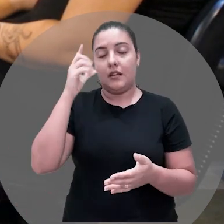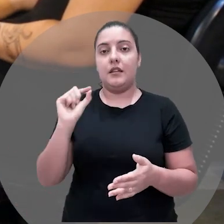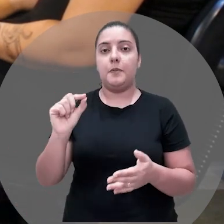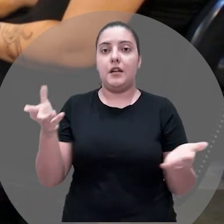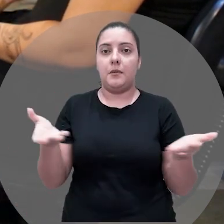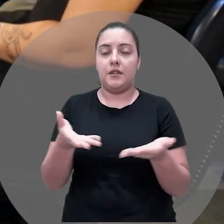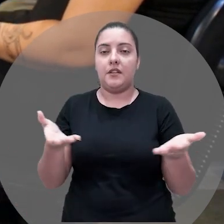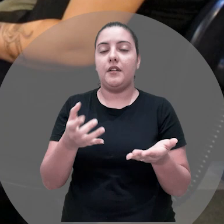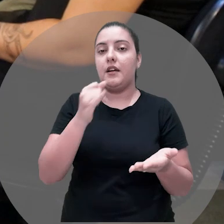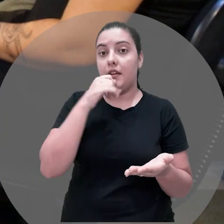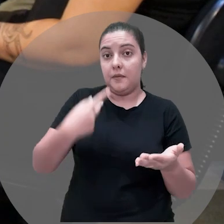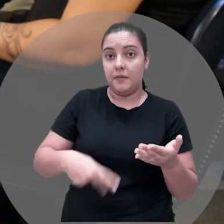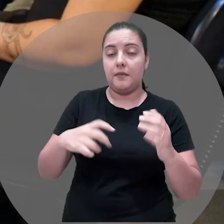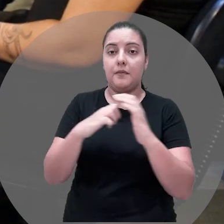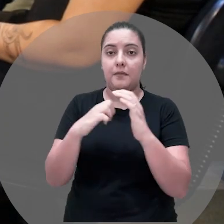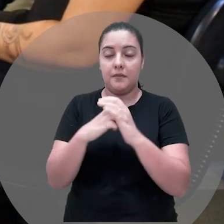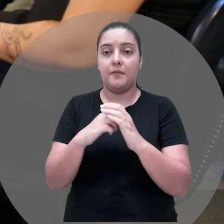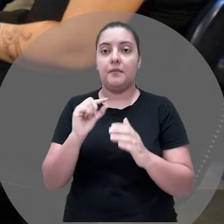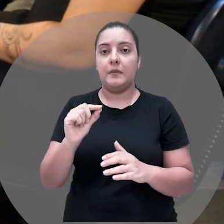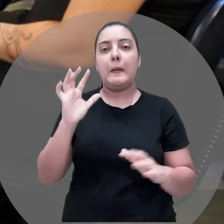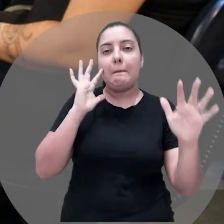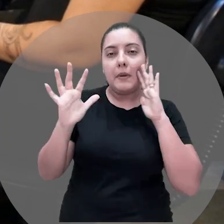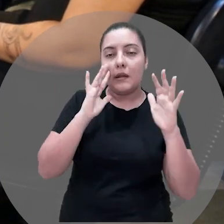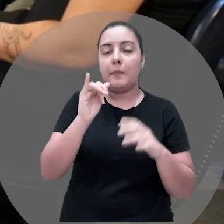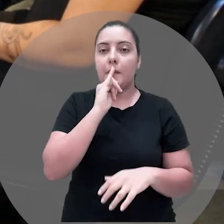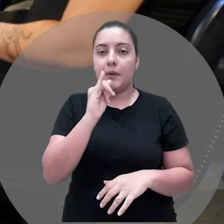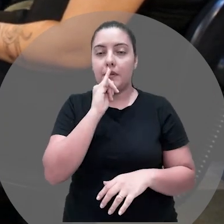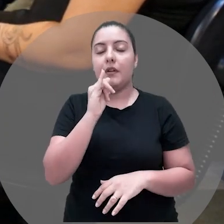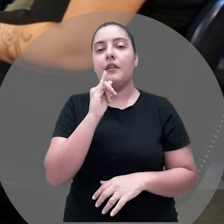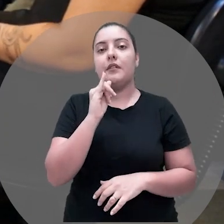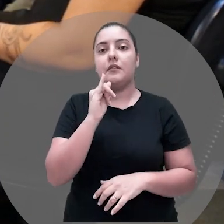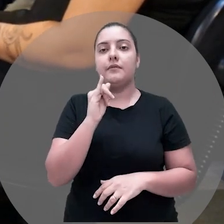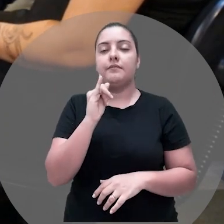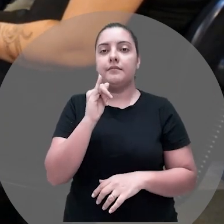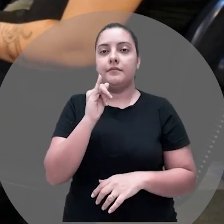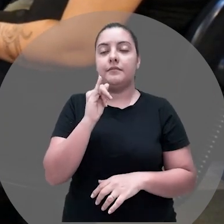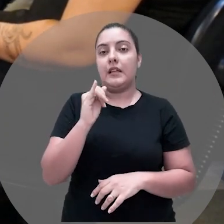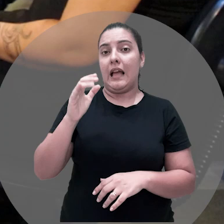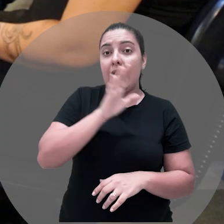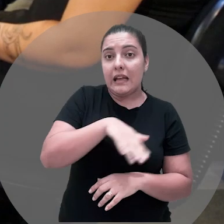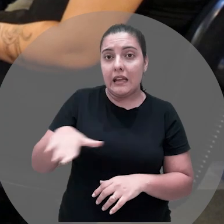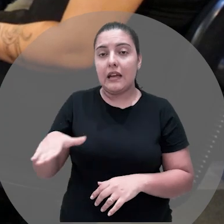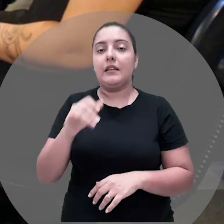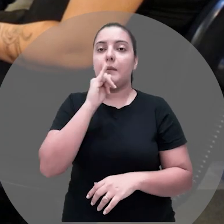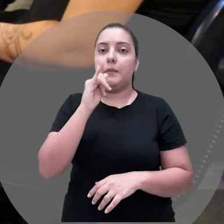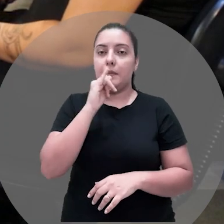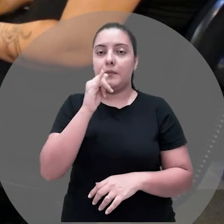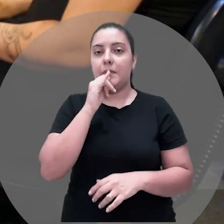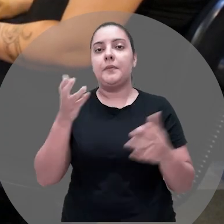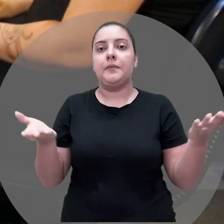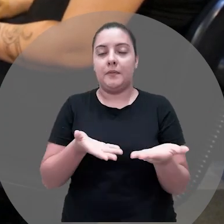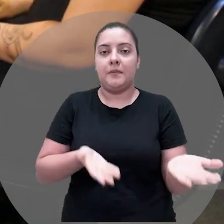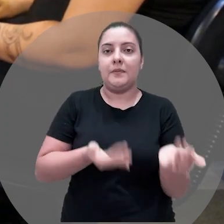pessoas com pé assim a gente aqui no centro cultural por exemplo né como que a gente pode pensar né nessa corrida dessas